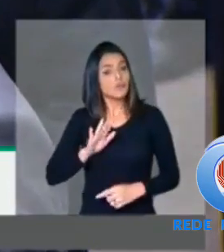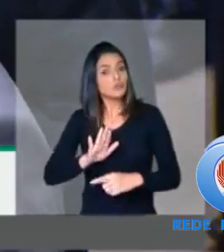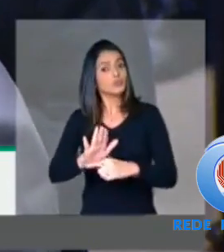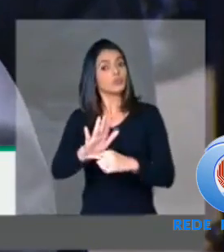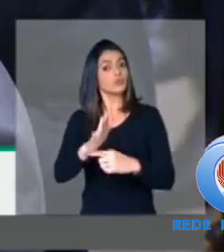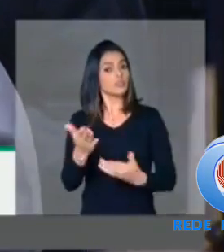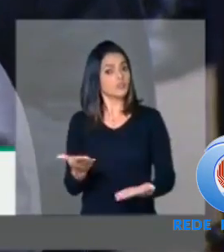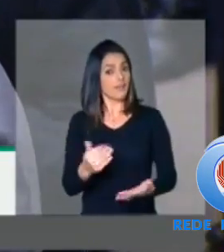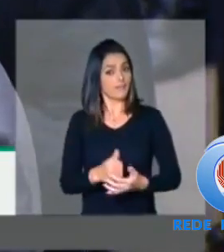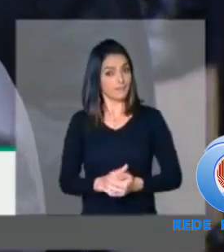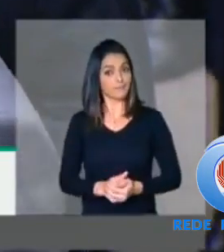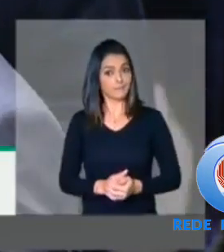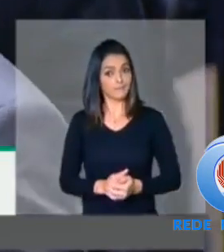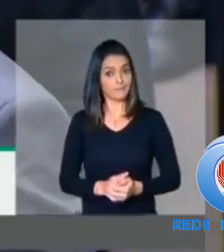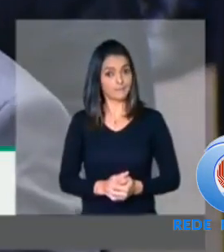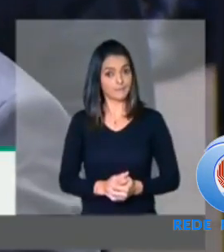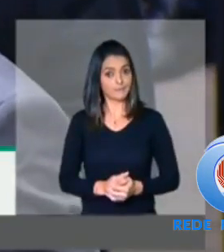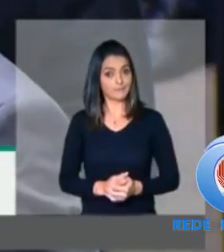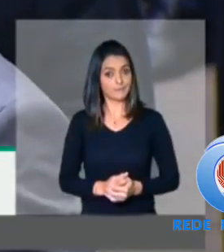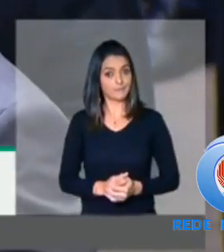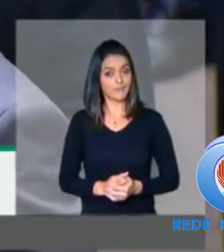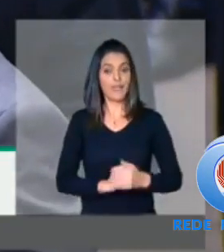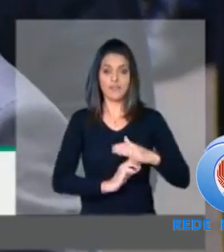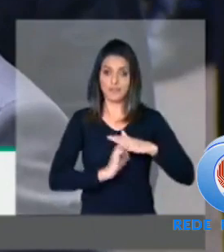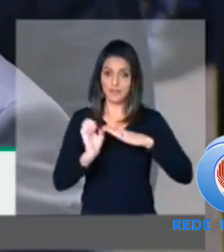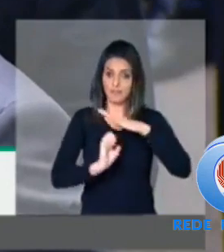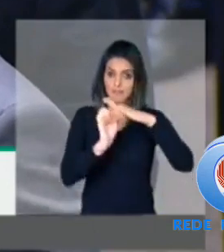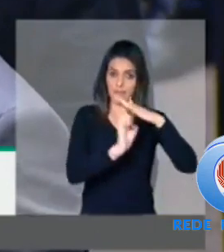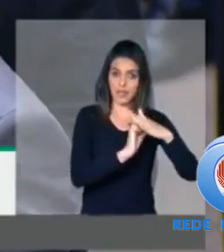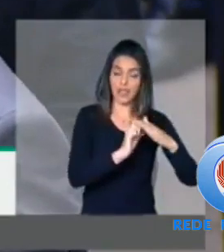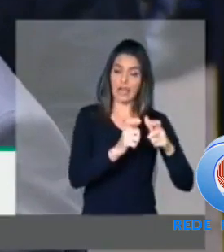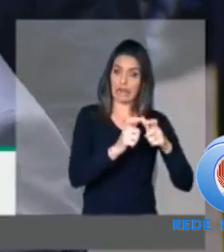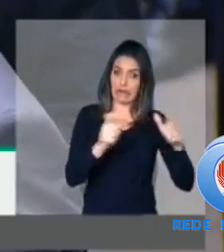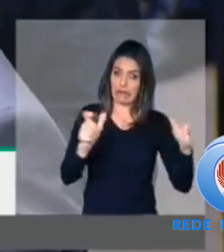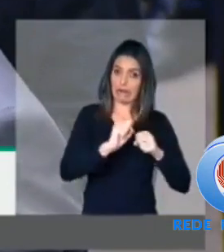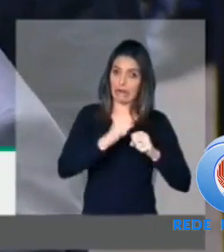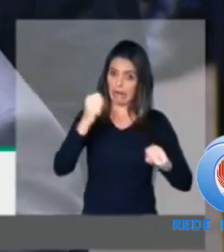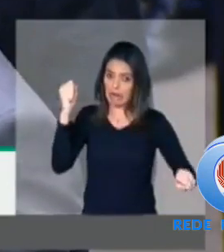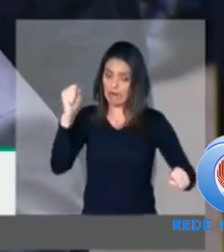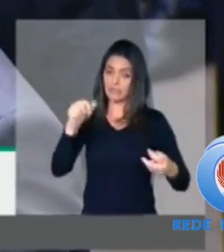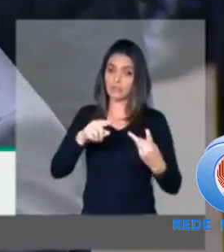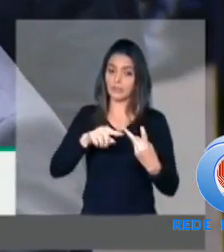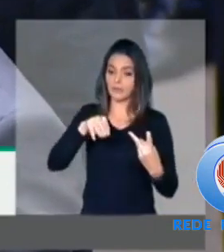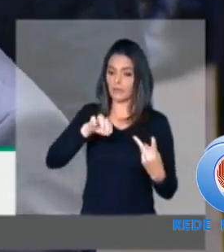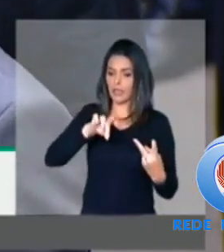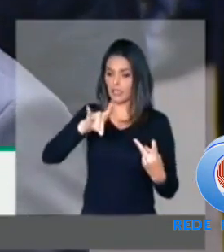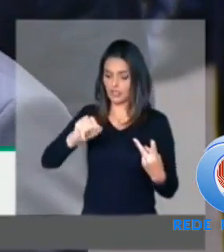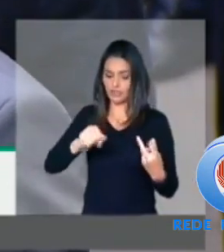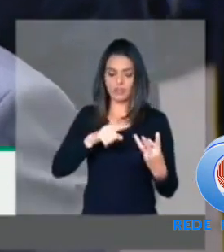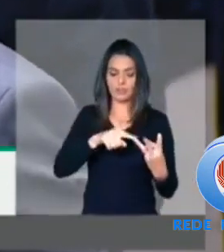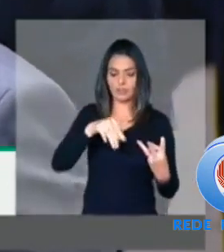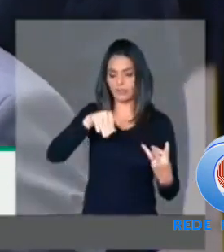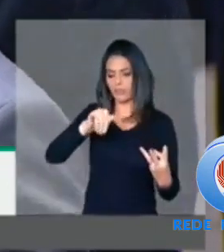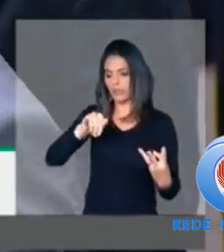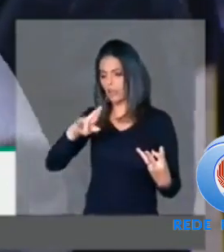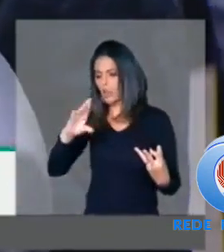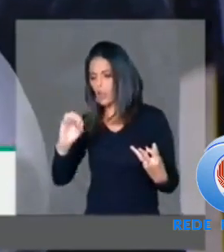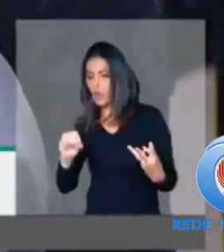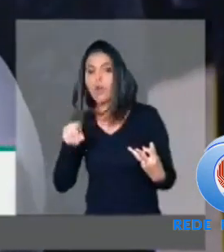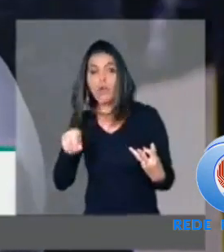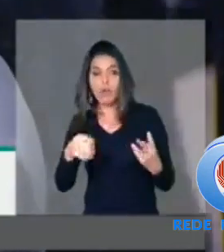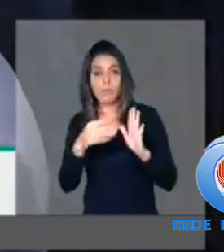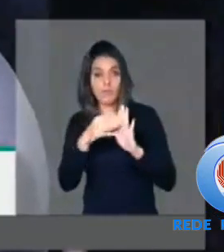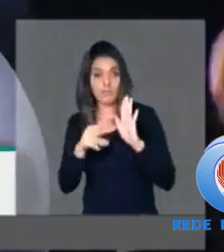ela beneficia, ela atende todas as empresas, a grande, a média, mas sobretudo a pequena e microempresa. E o